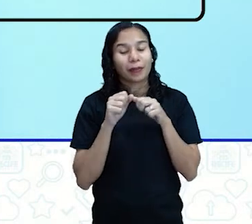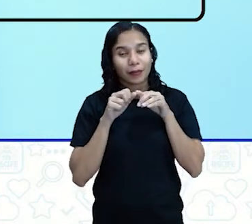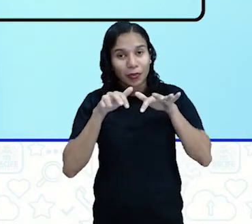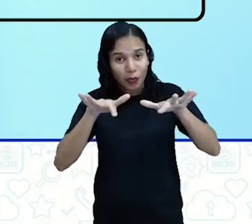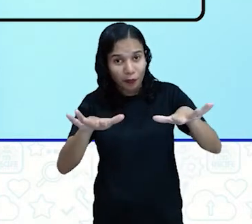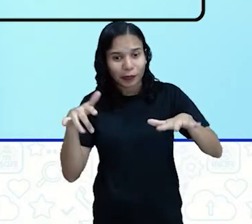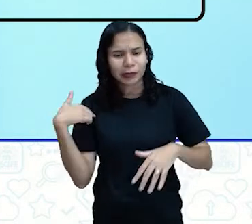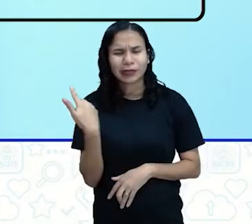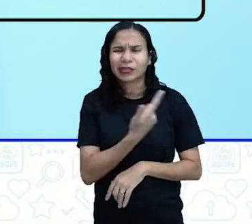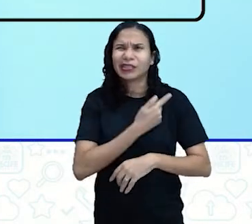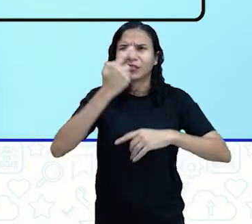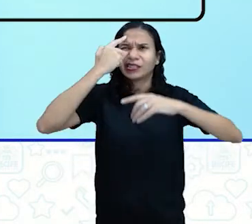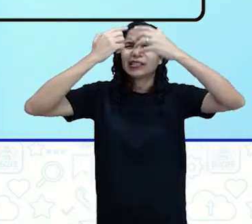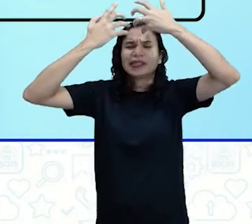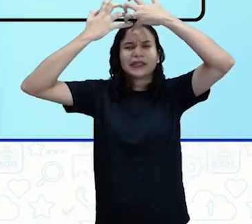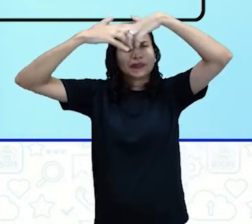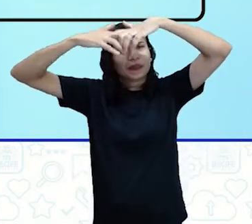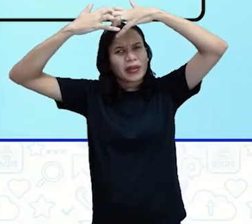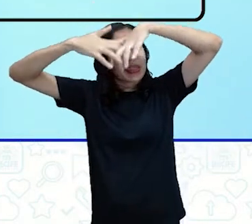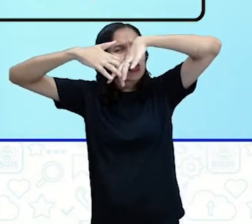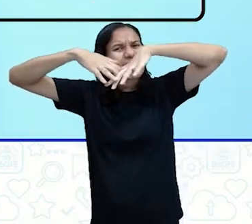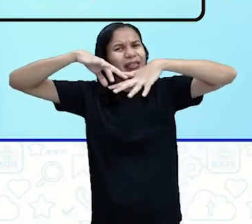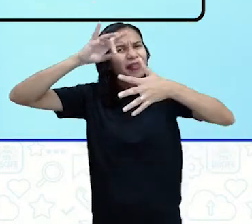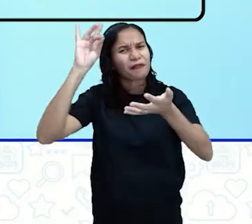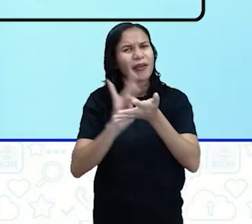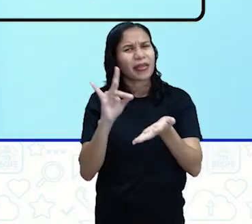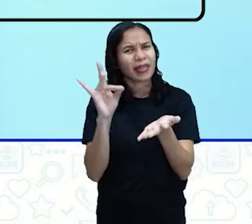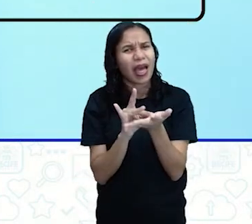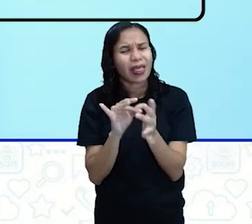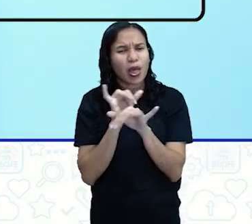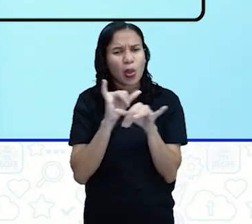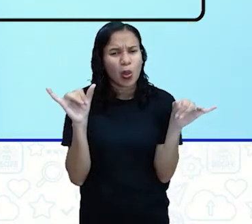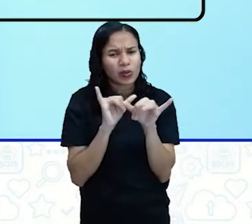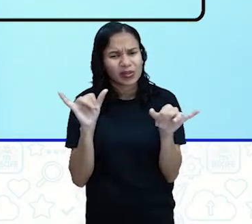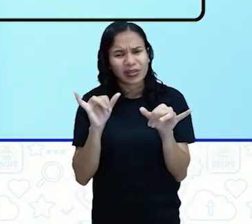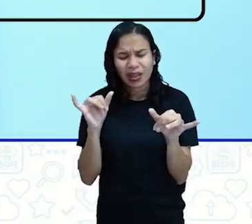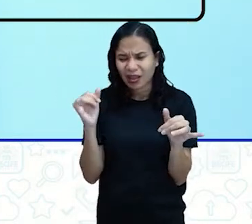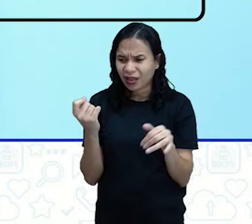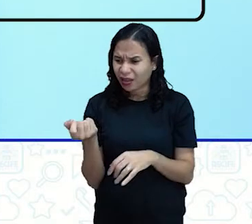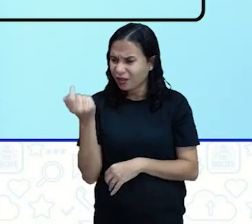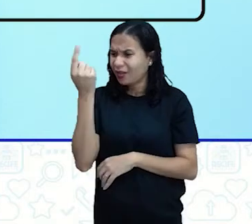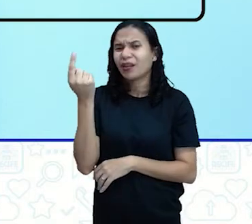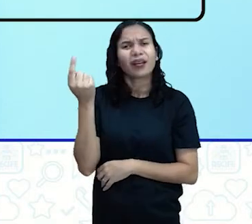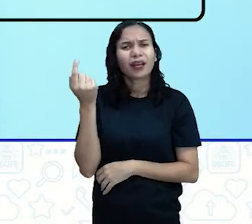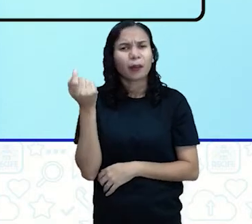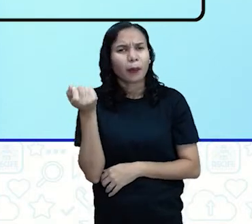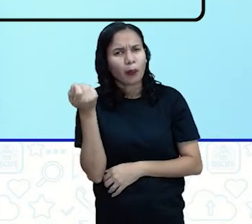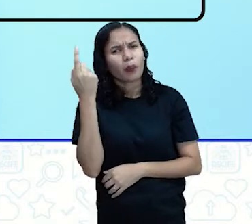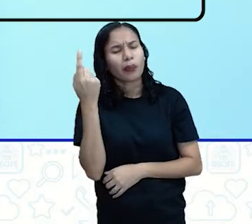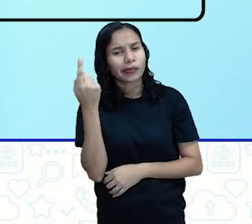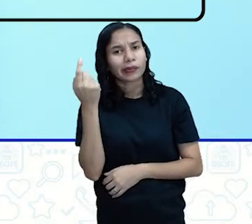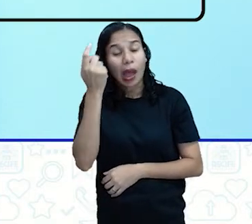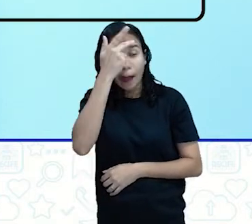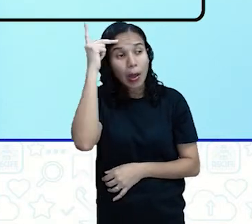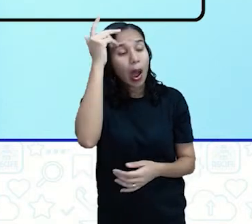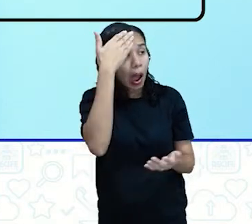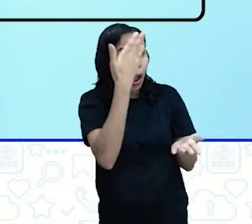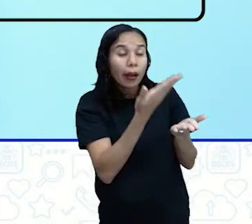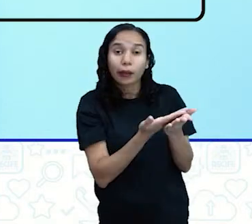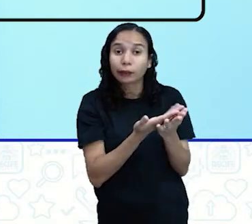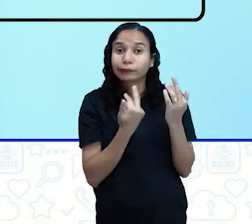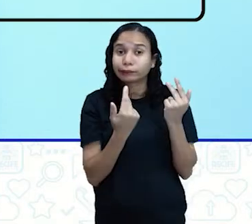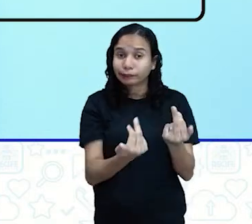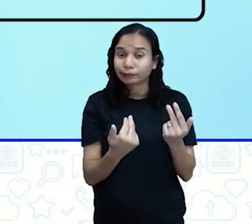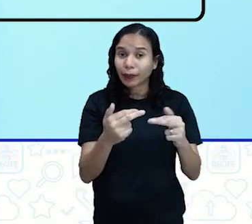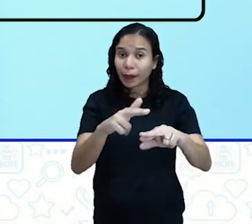para que a gente reflita como algumas notícias são realmente muito absurdas, mas mesmo sendo absurdas, elas convencem as pessoas.